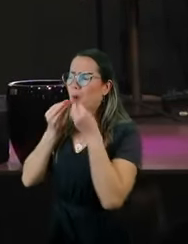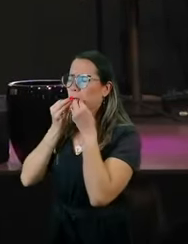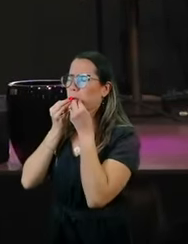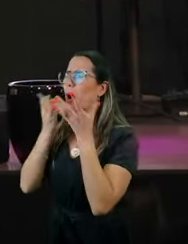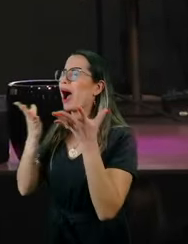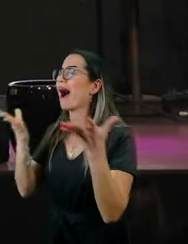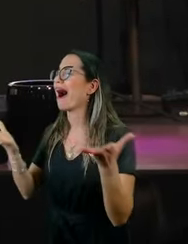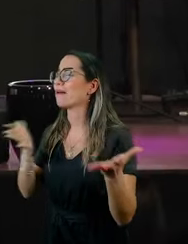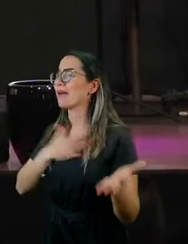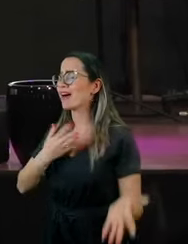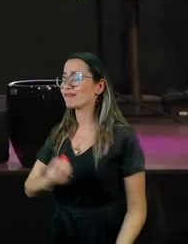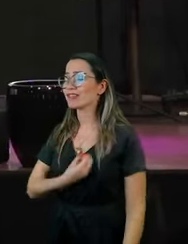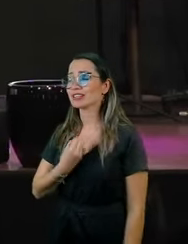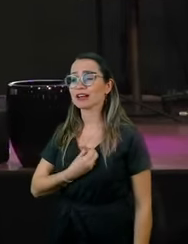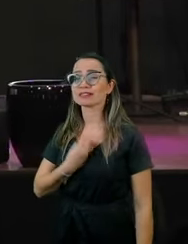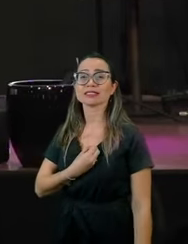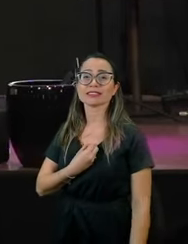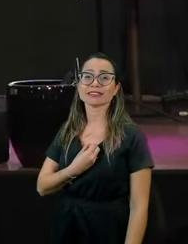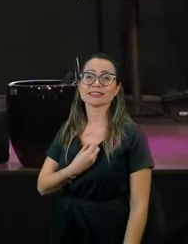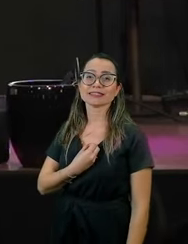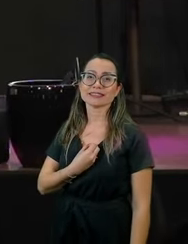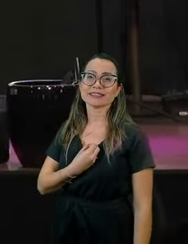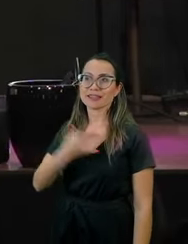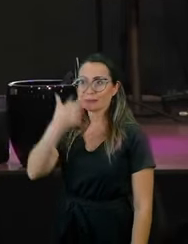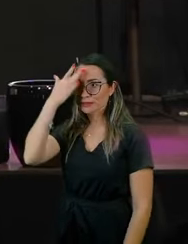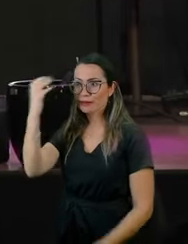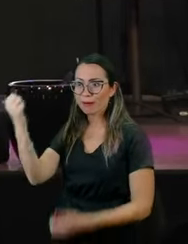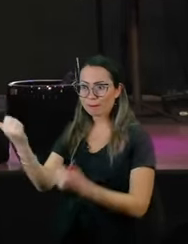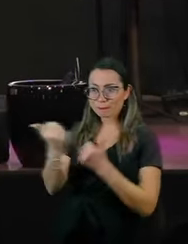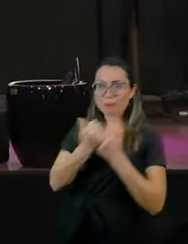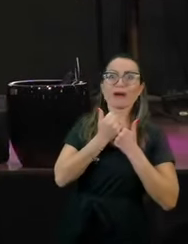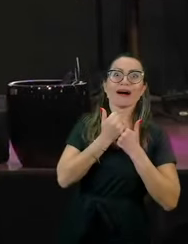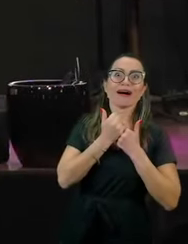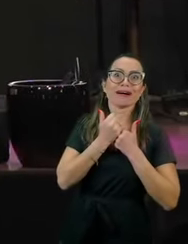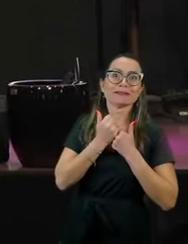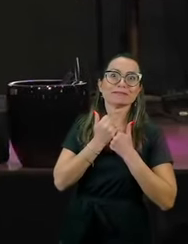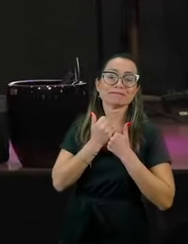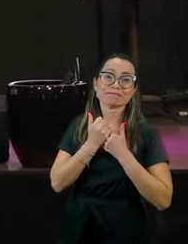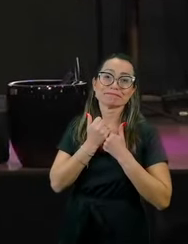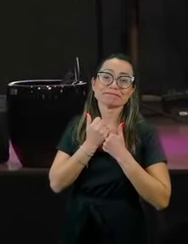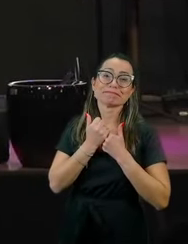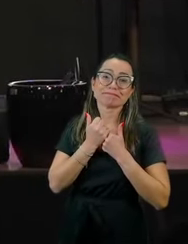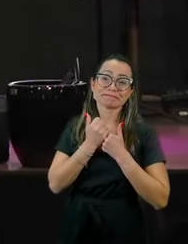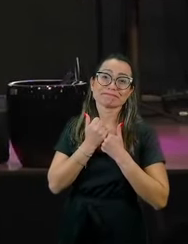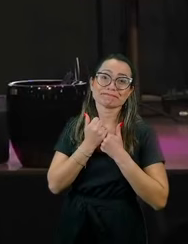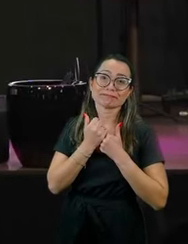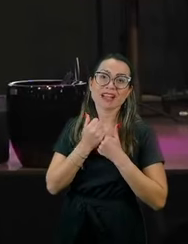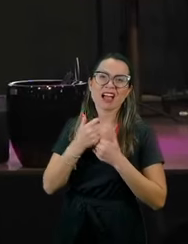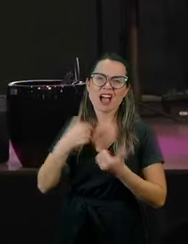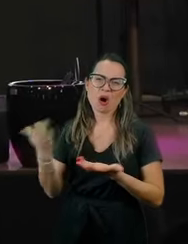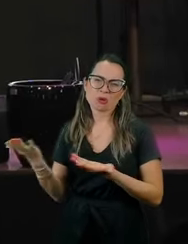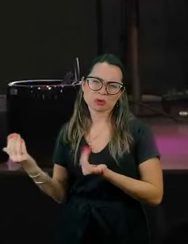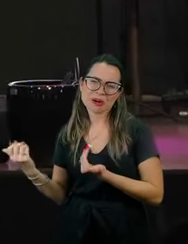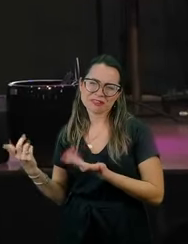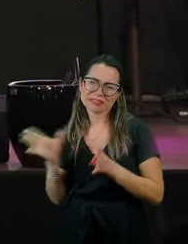de volta, às vezes, o amparo, um adaptador, né? Eu era nova no